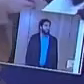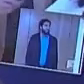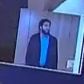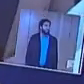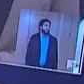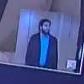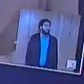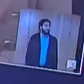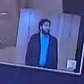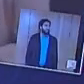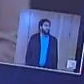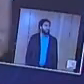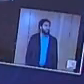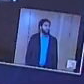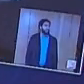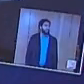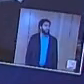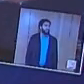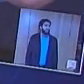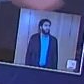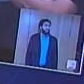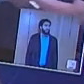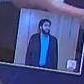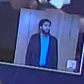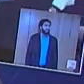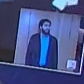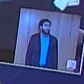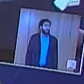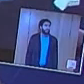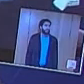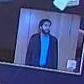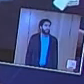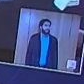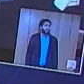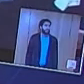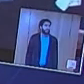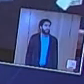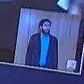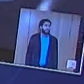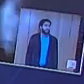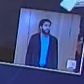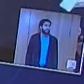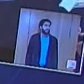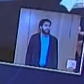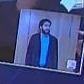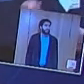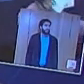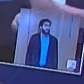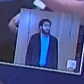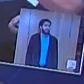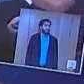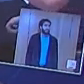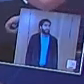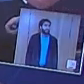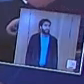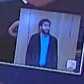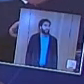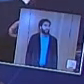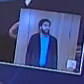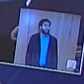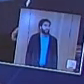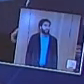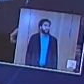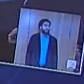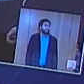Juliana? Eles estão presos desde março de 2019. Uhum. Um ano depois do